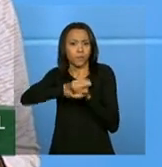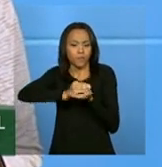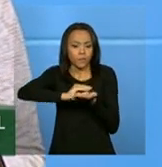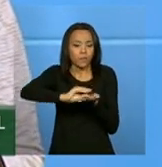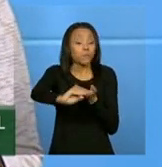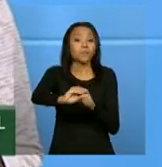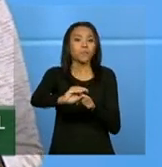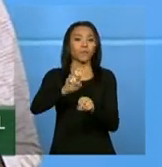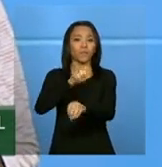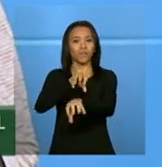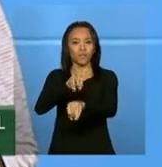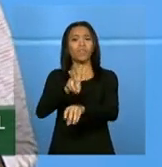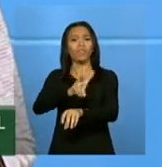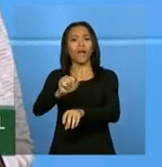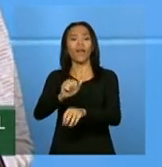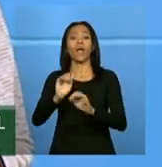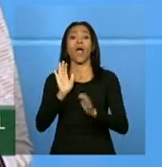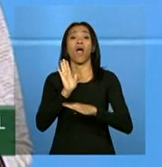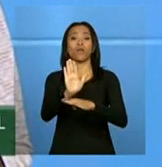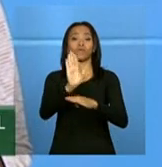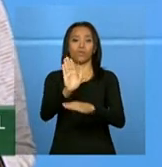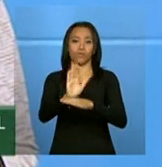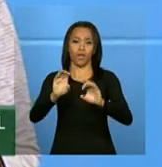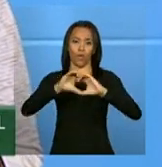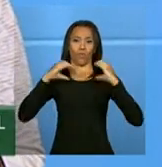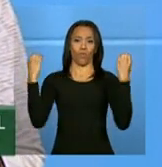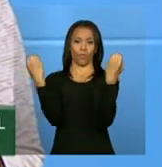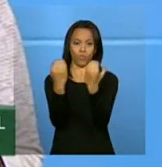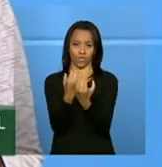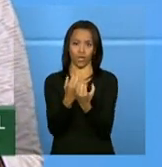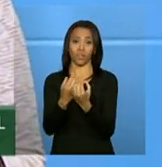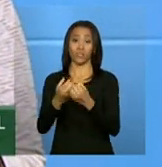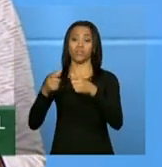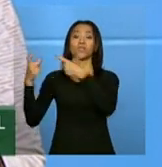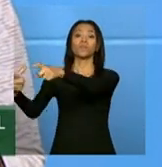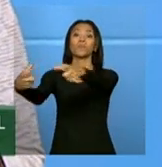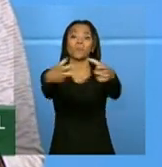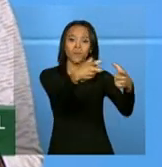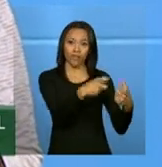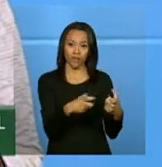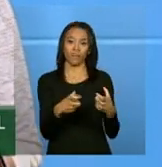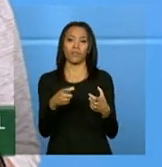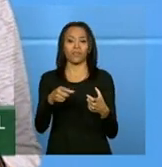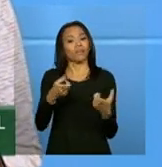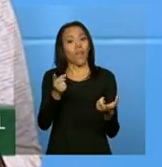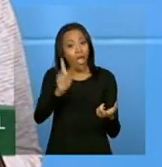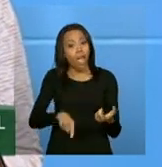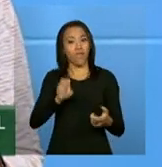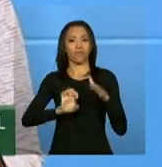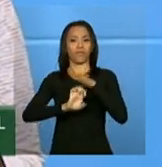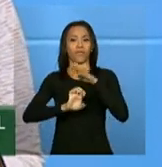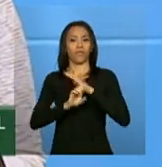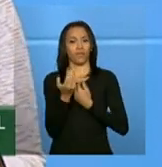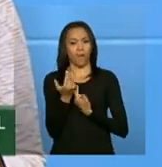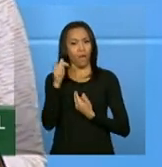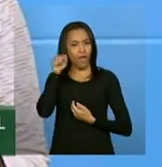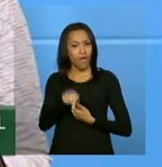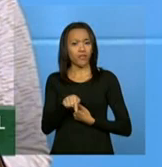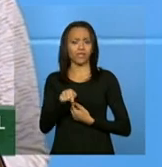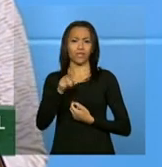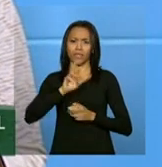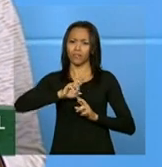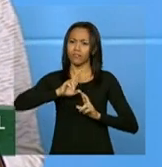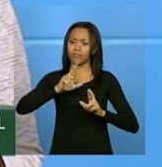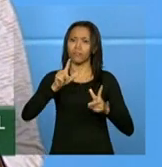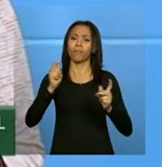vai beneficiar a comunidade dessas crianças diretamente. São empresas como essa que fazem a diferença. Elas